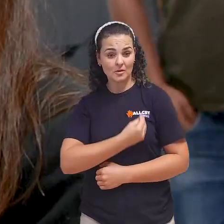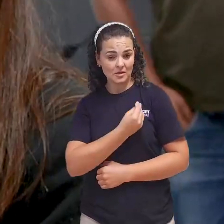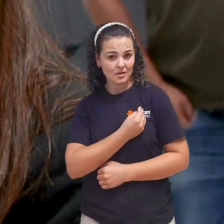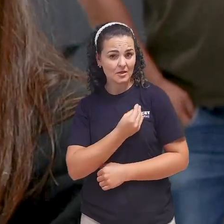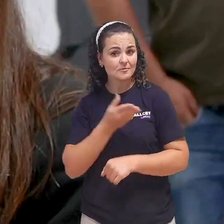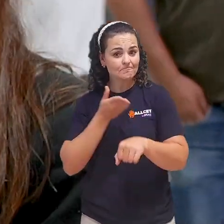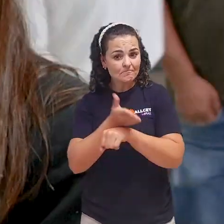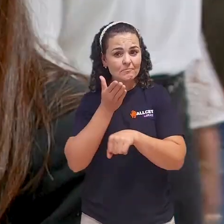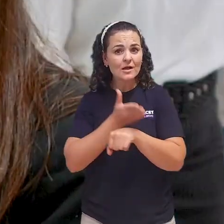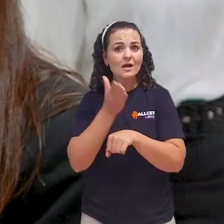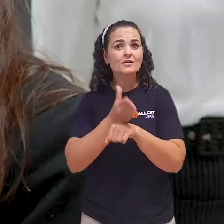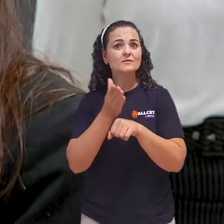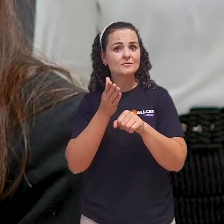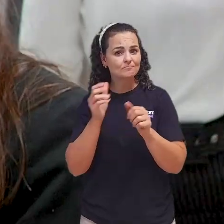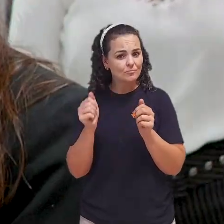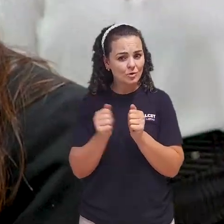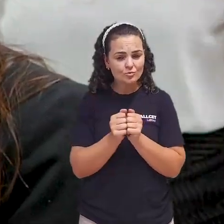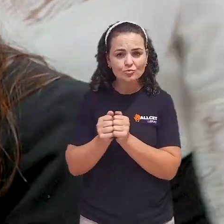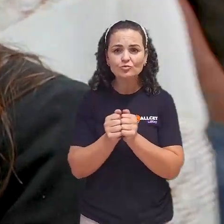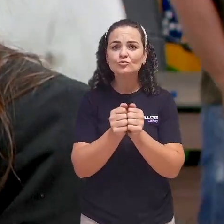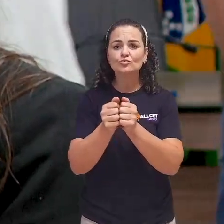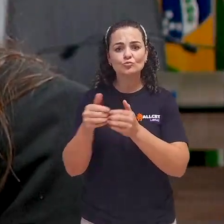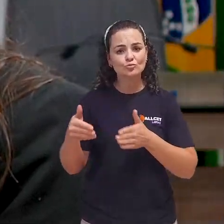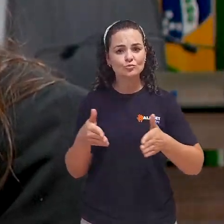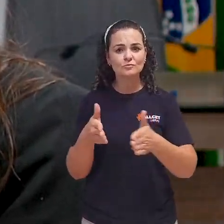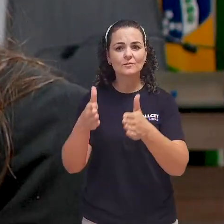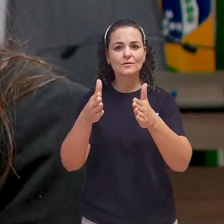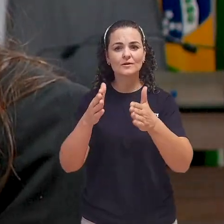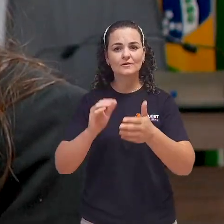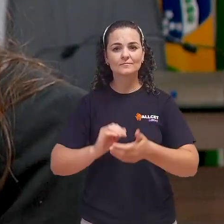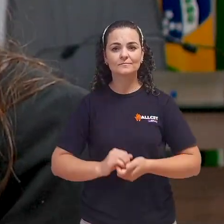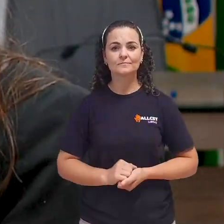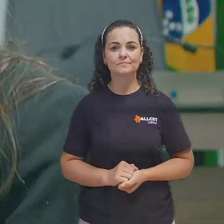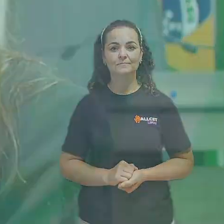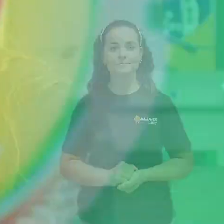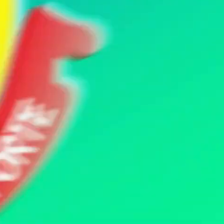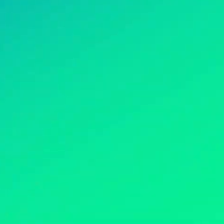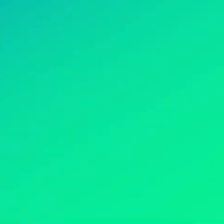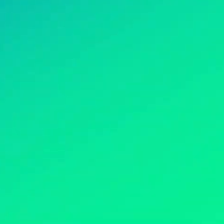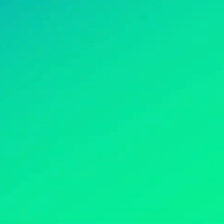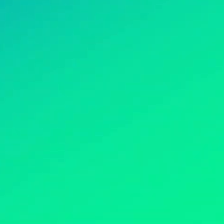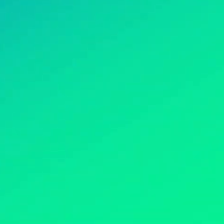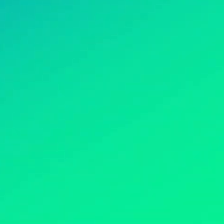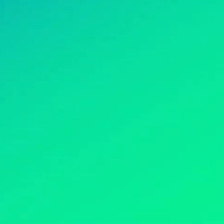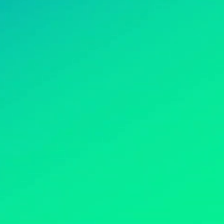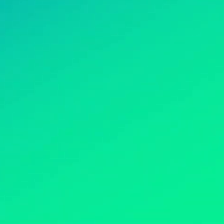esse serviço, saiba que ele exista e possa participar mais com a gente dessa, né, dessa caminhada aí.